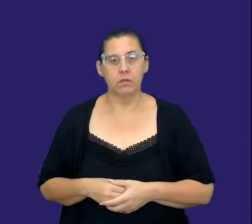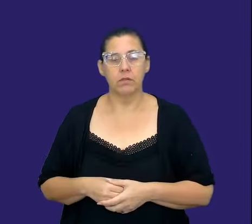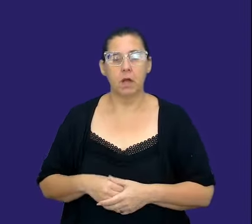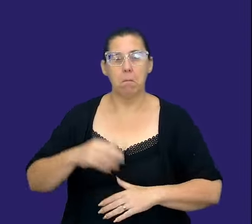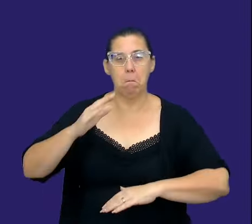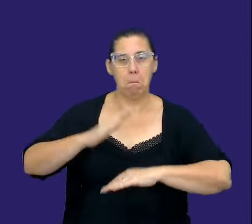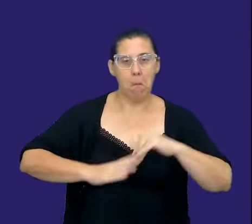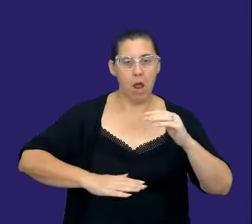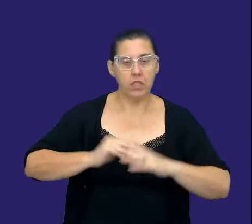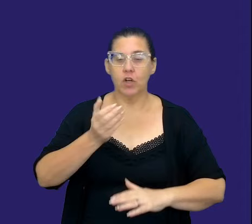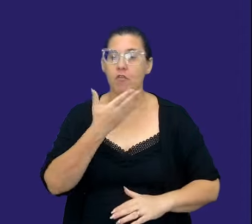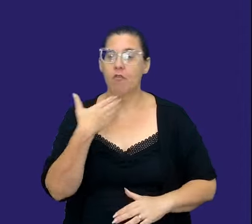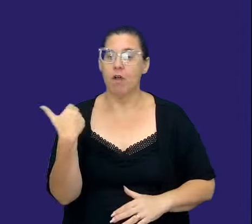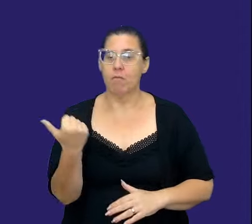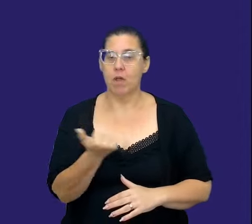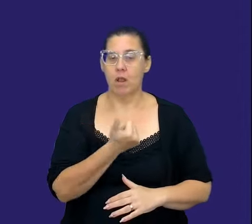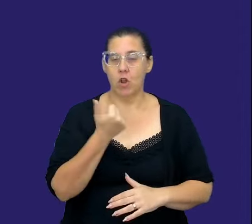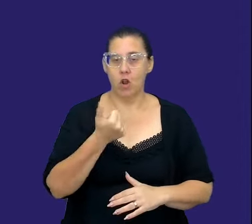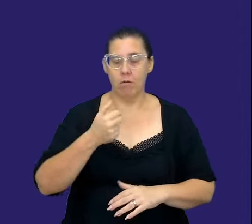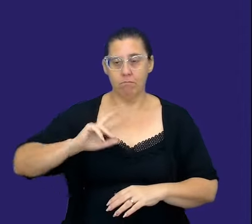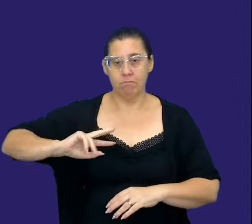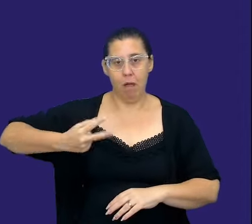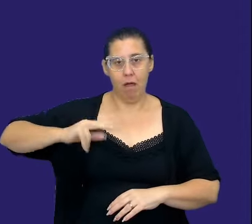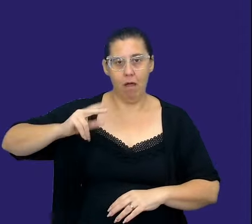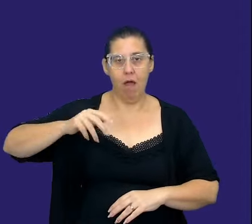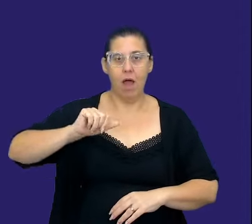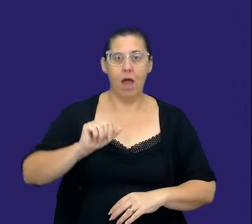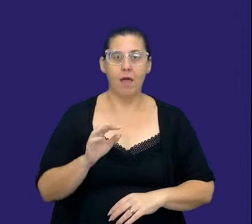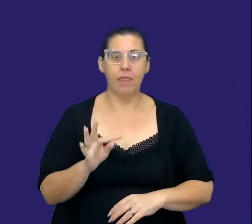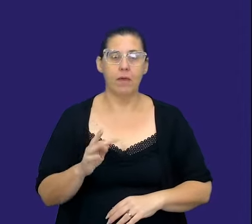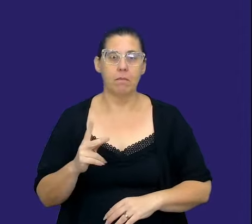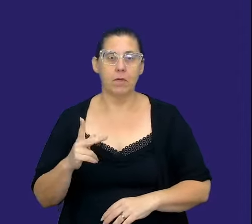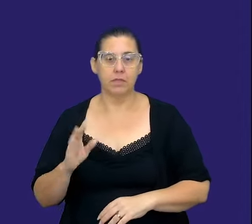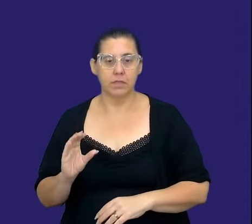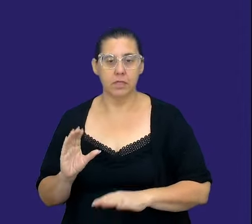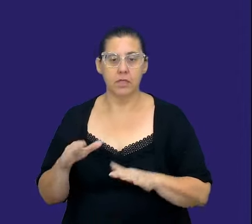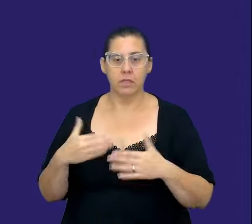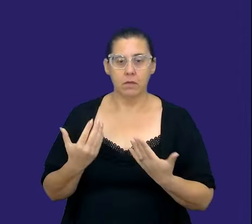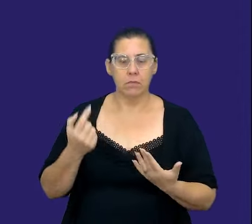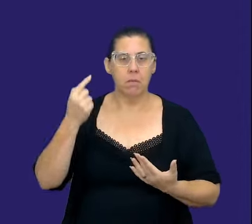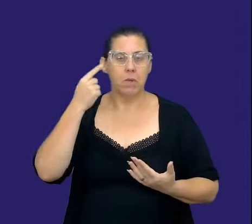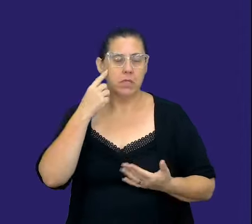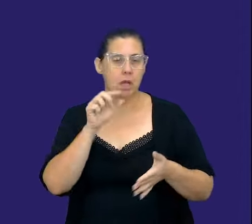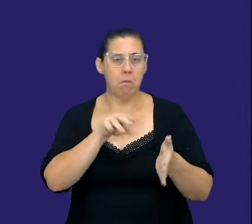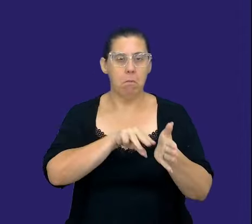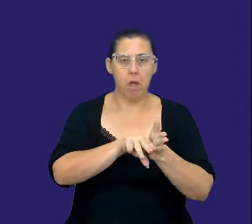ações aí do desdobramento na TPC, né? Precisamos, então, pensar em